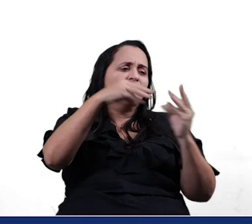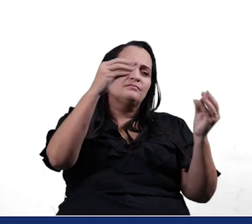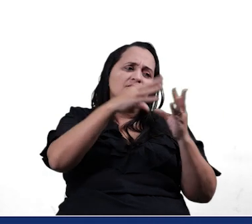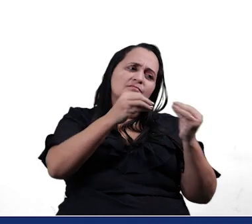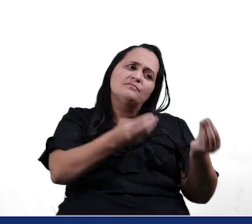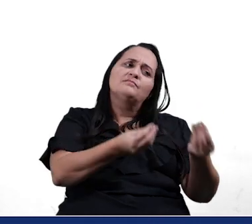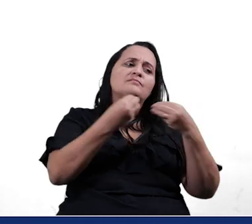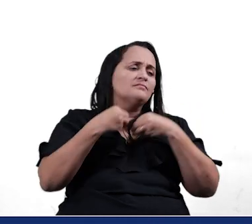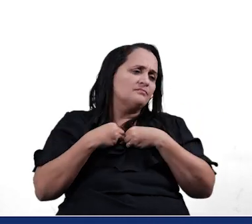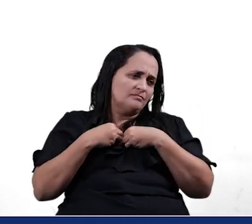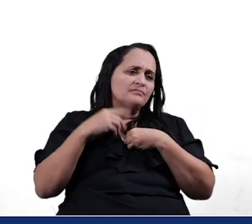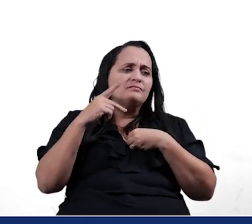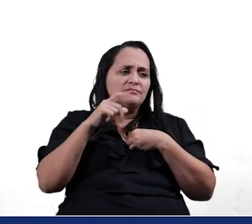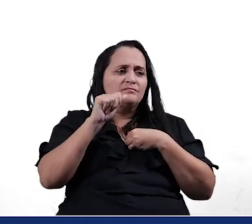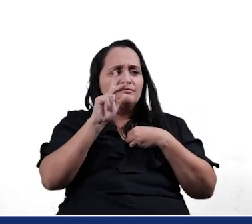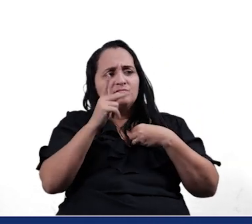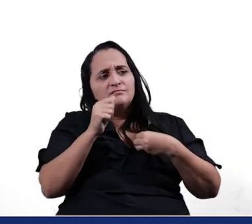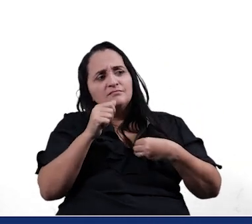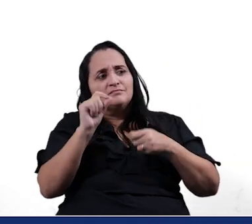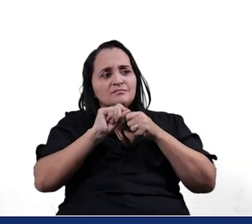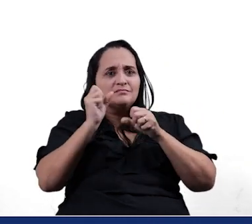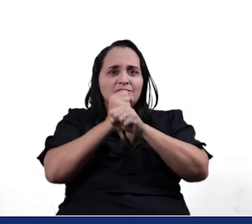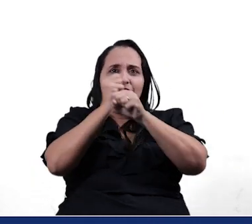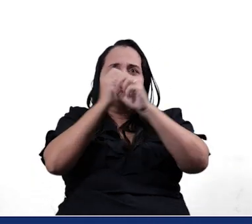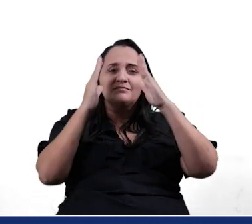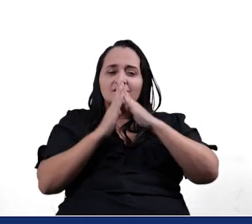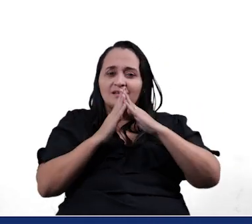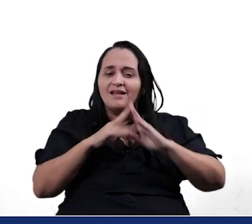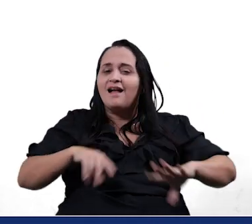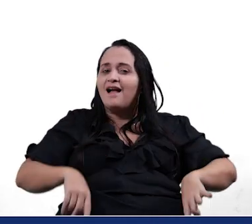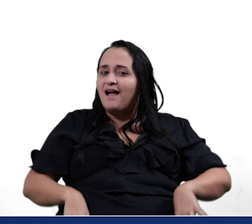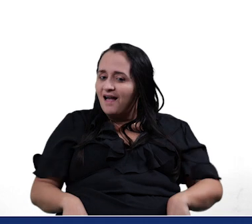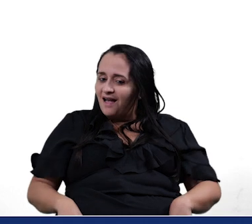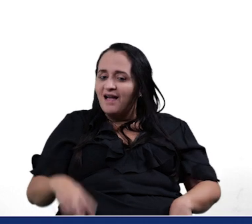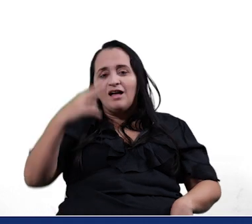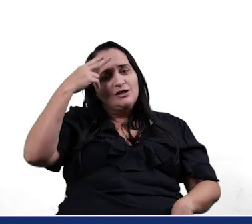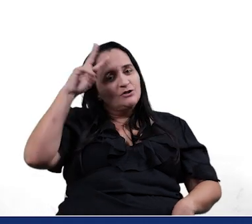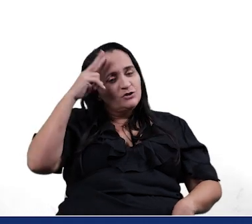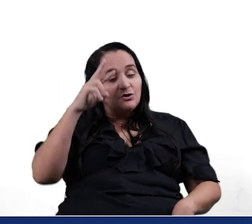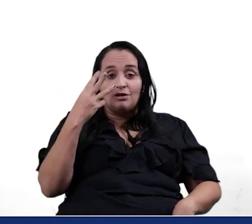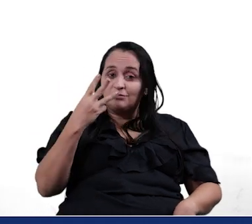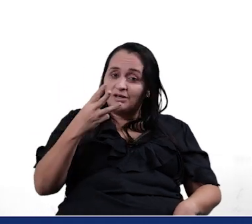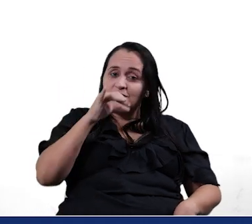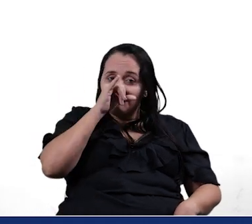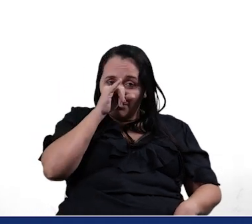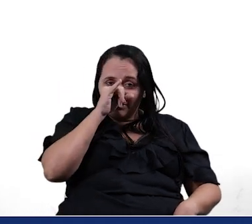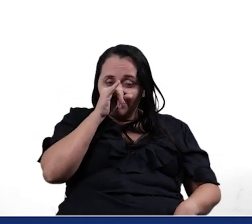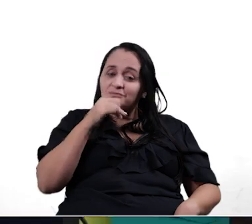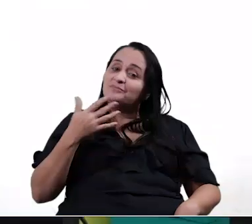uma casa." É a história dos 3 porquinhos. Acertou quem disse que era dos 3